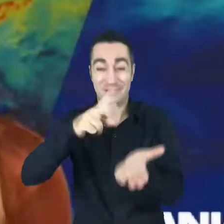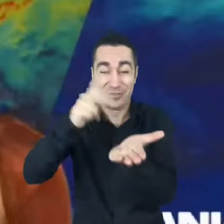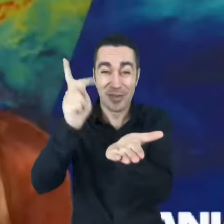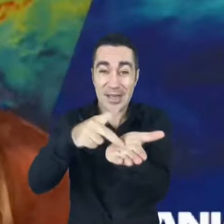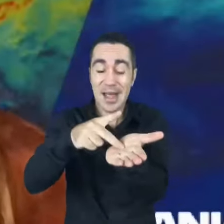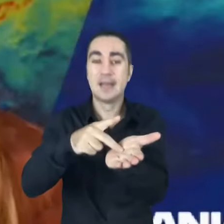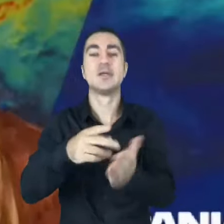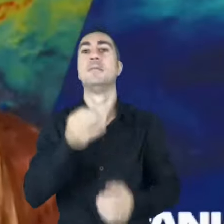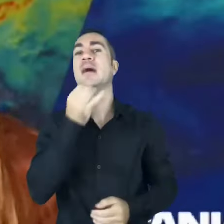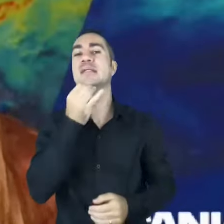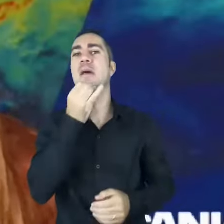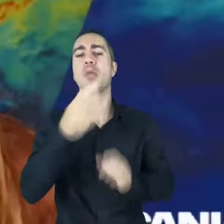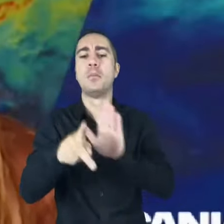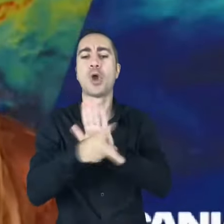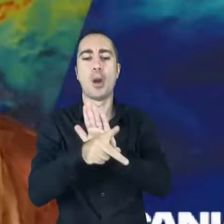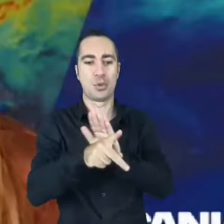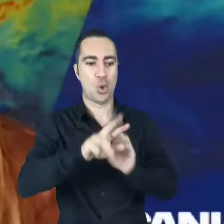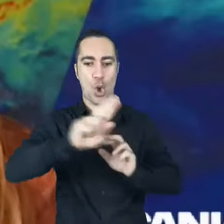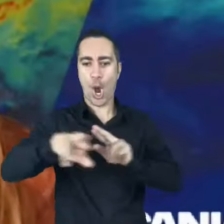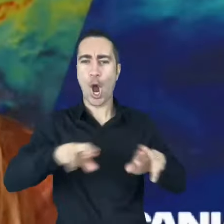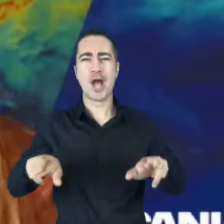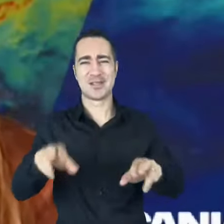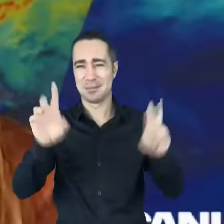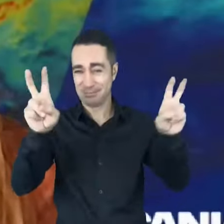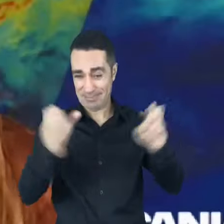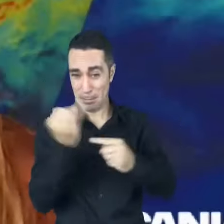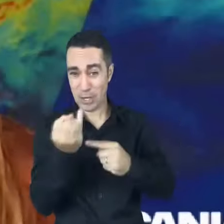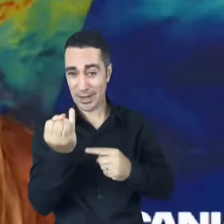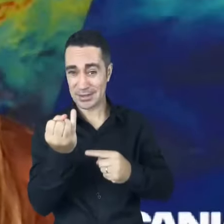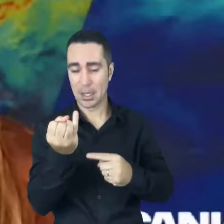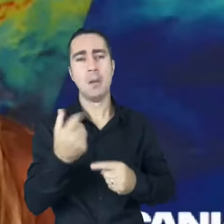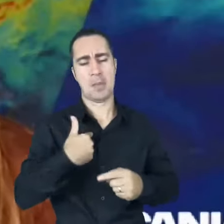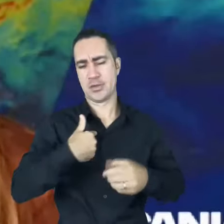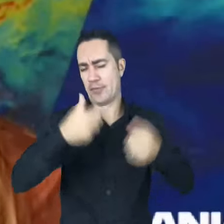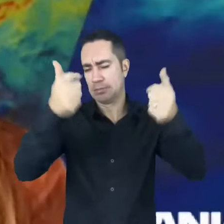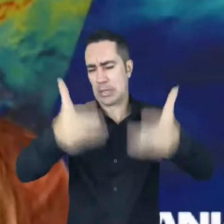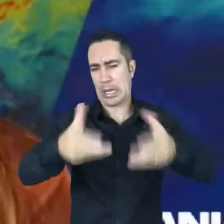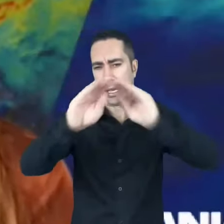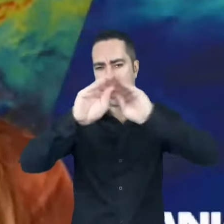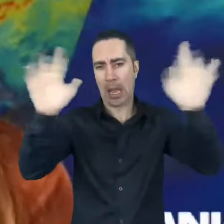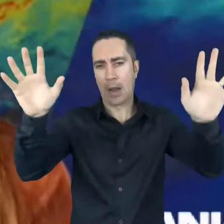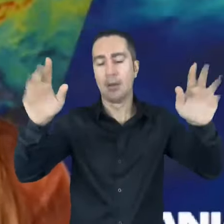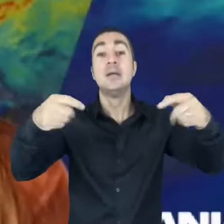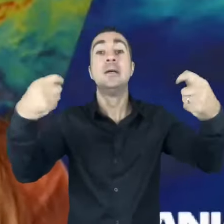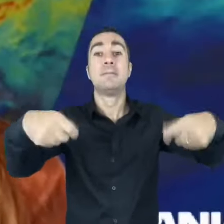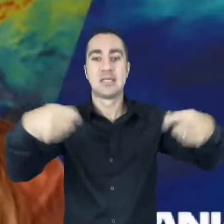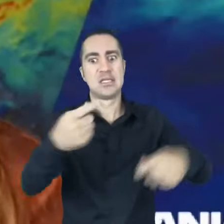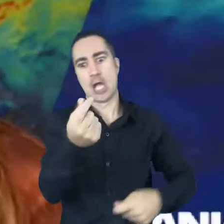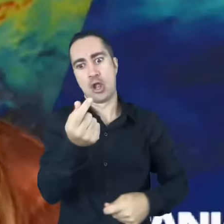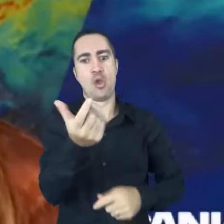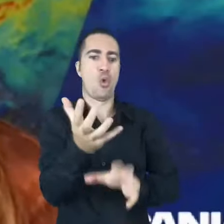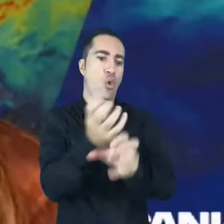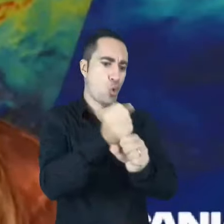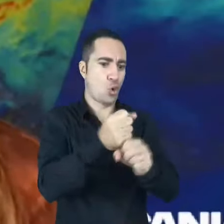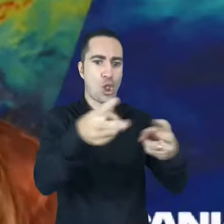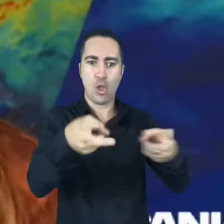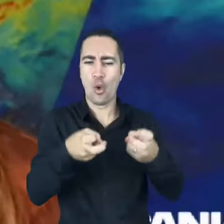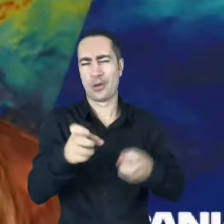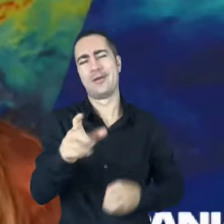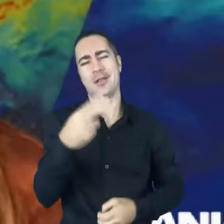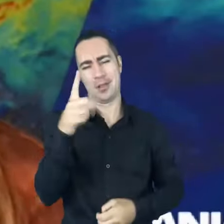Essas coisas não são somente importantes. Você tem que ter um lucro para a sua empresa,